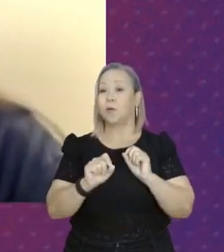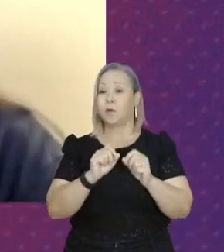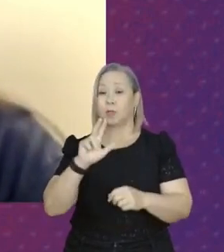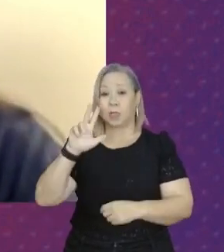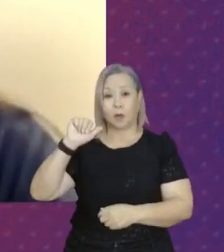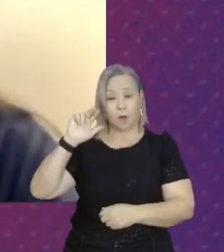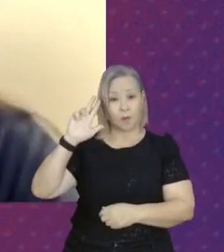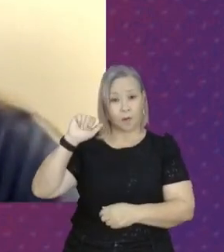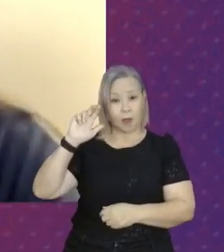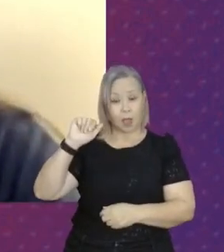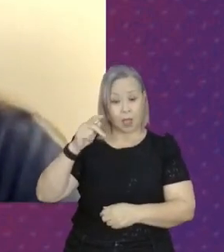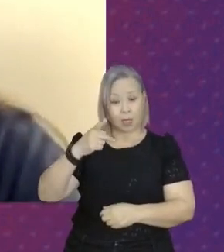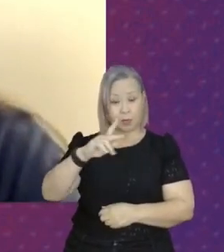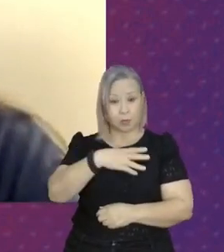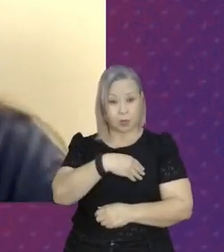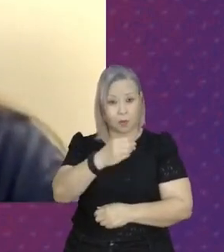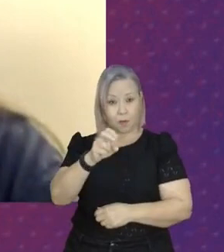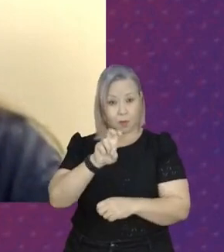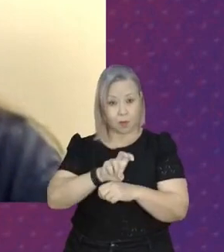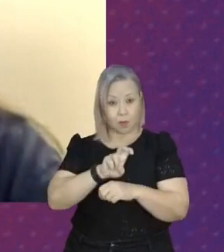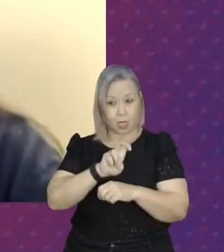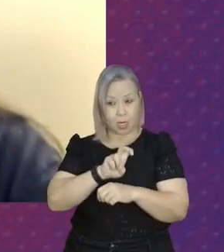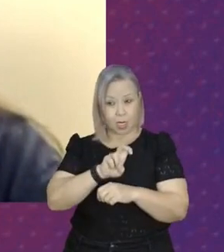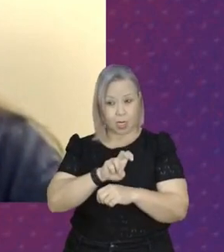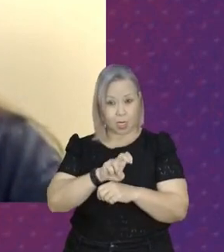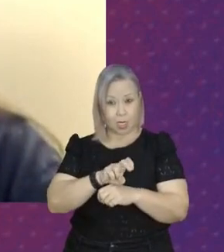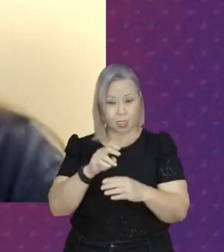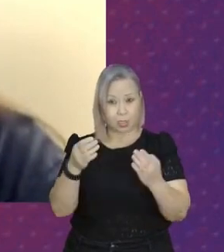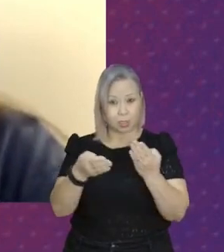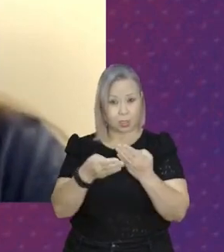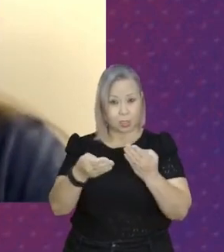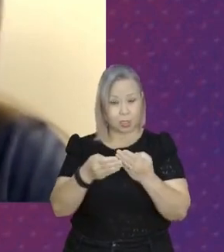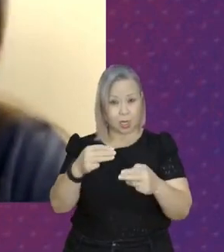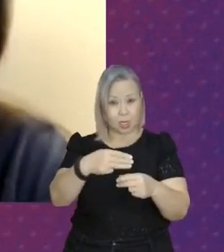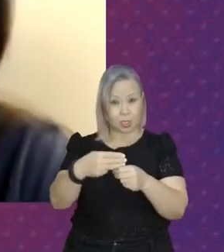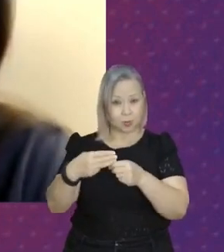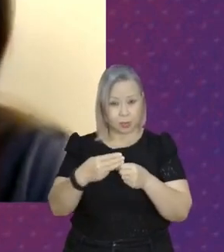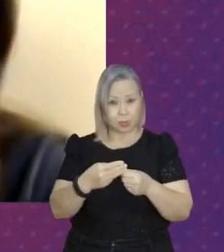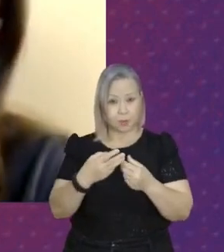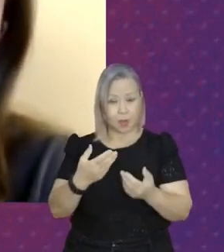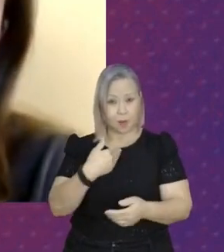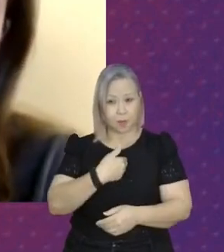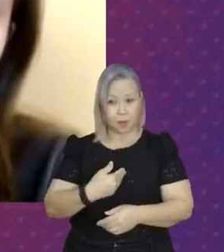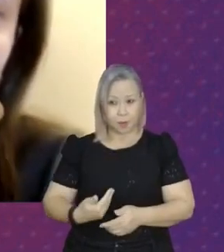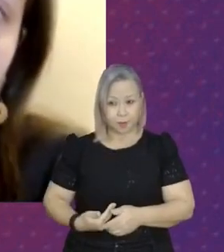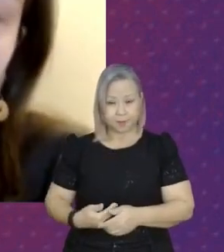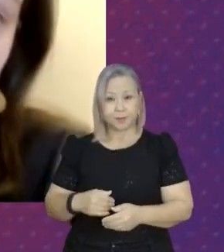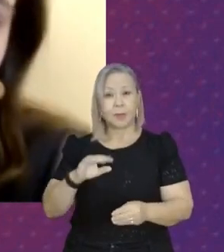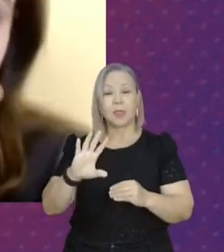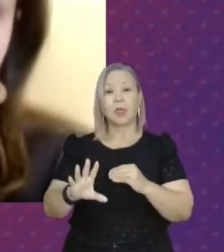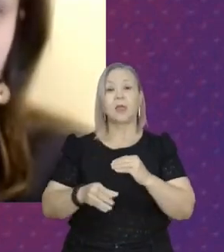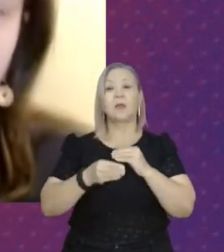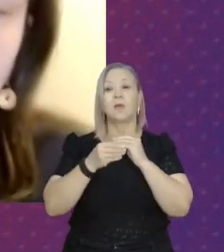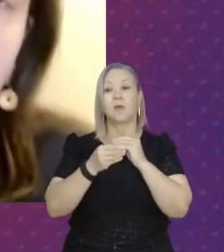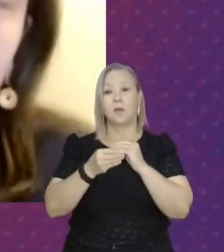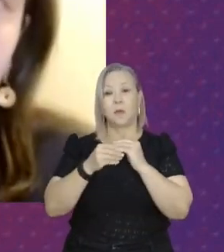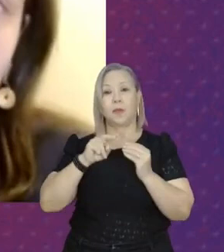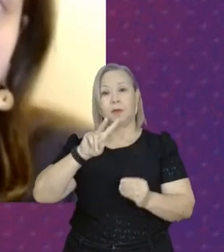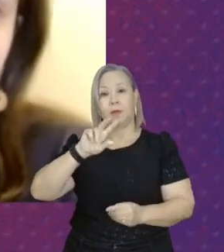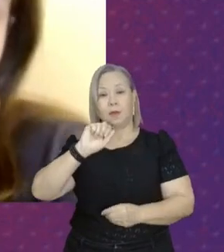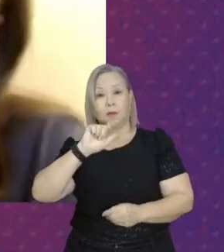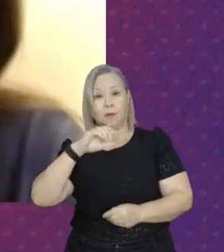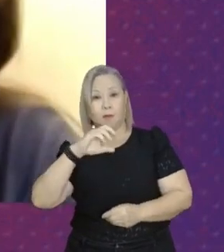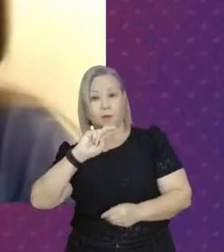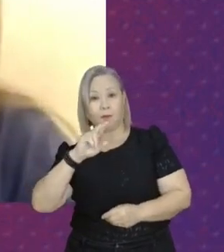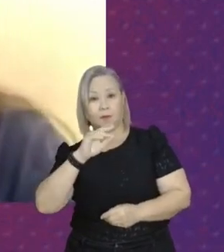vaga para o seu filho numa creche da rede municipal, tem um complemento, que é o voucher, que